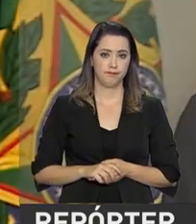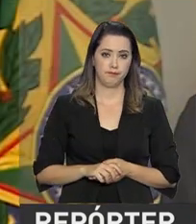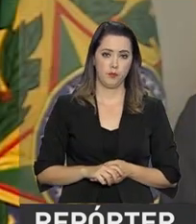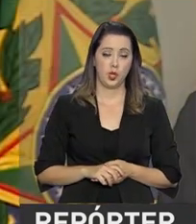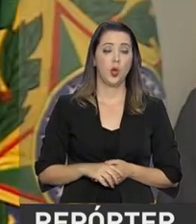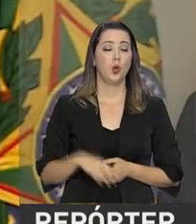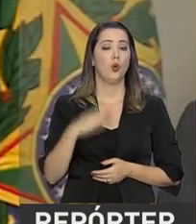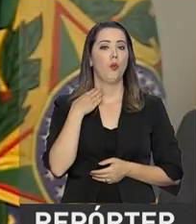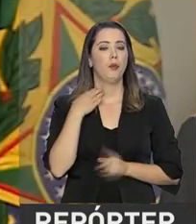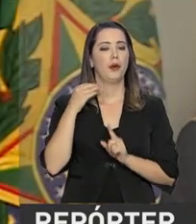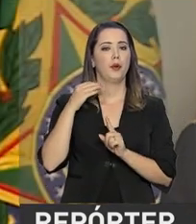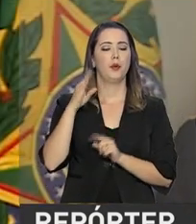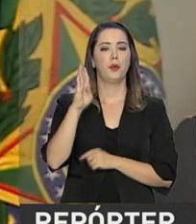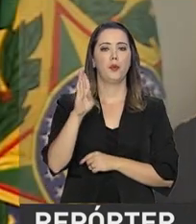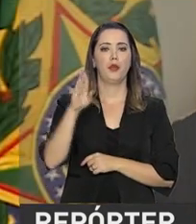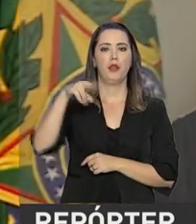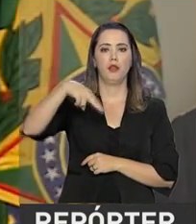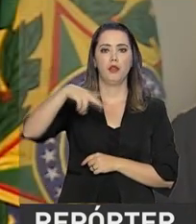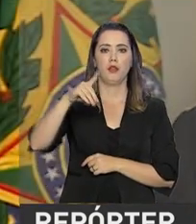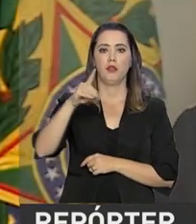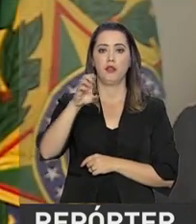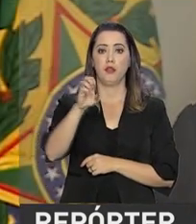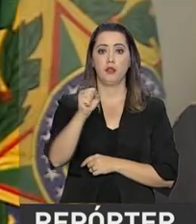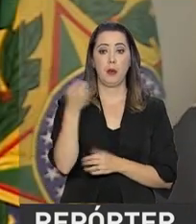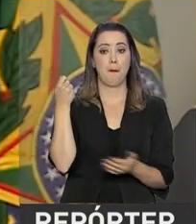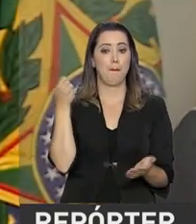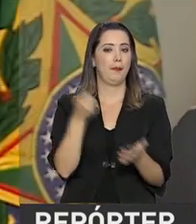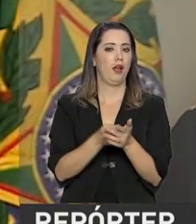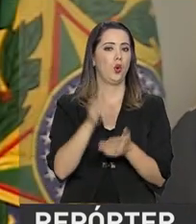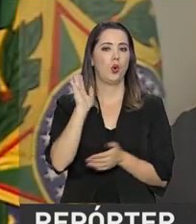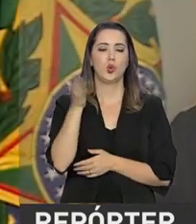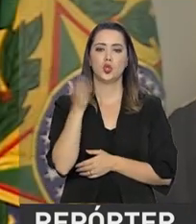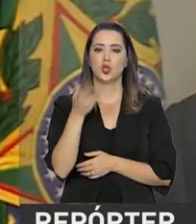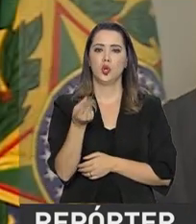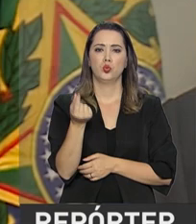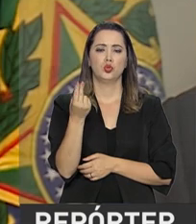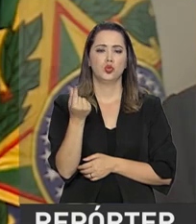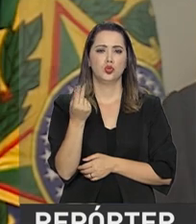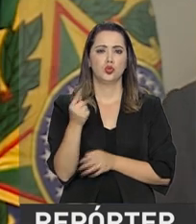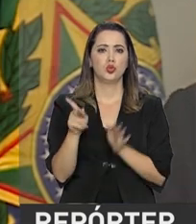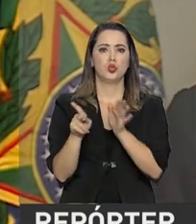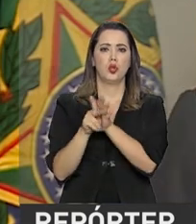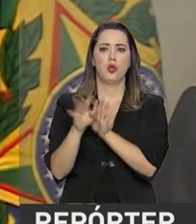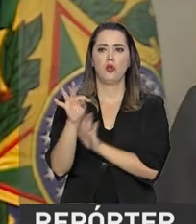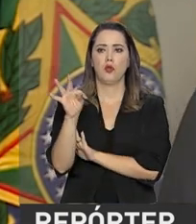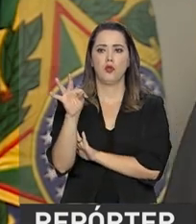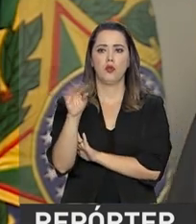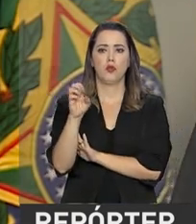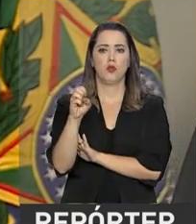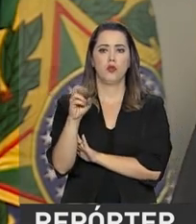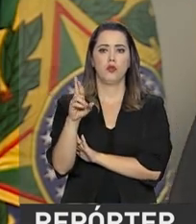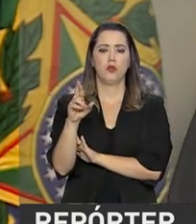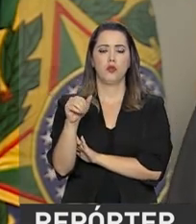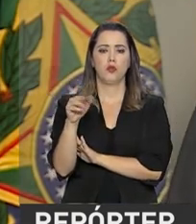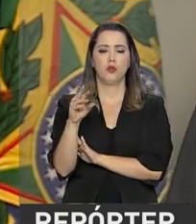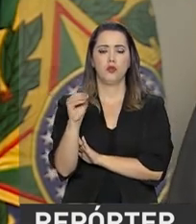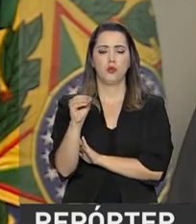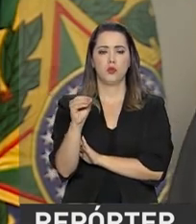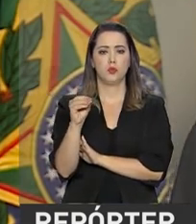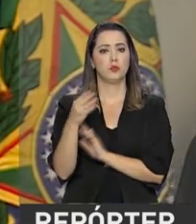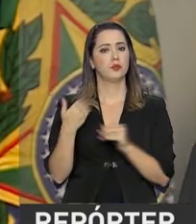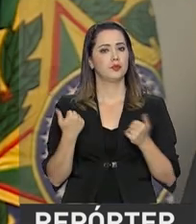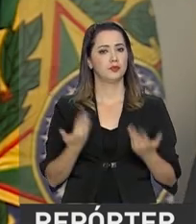ele desce antecipou cronograma de pagamentos dos 100 bilhões obtidos pelo banco empréstimos com o